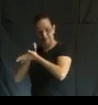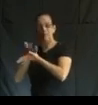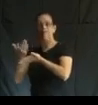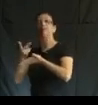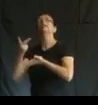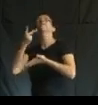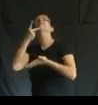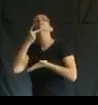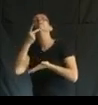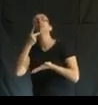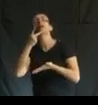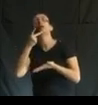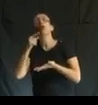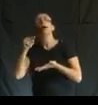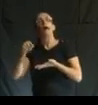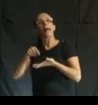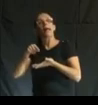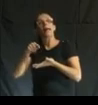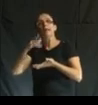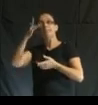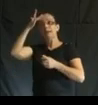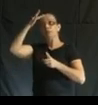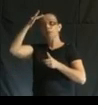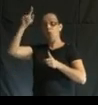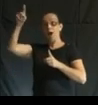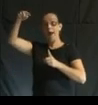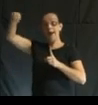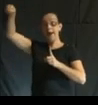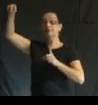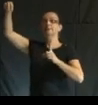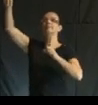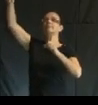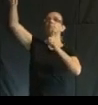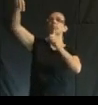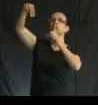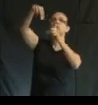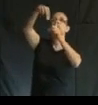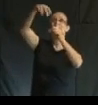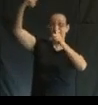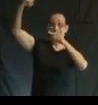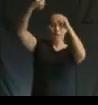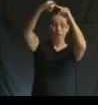do desastre para ajudar o desligamento de alguns daqueles que